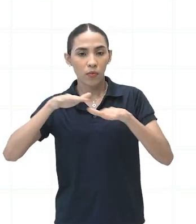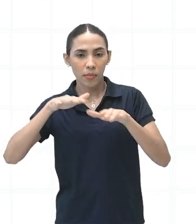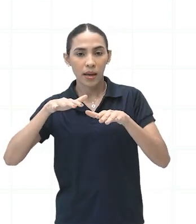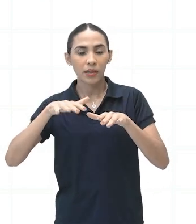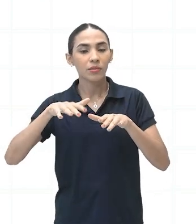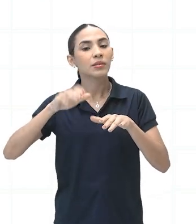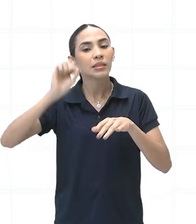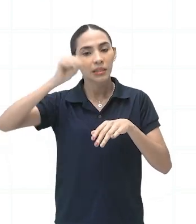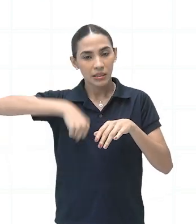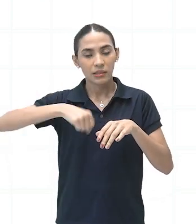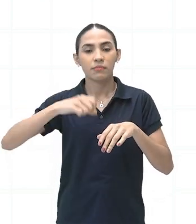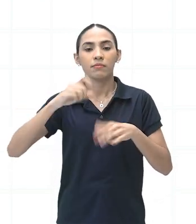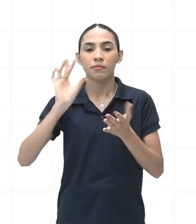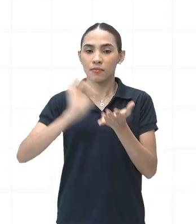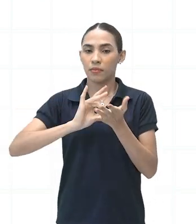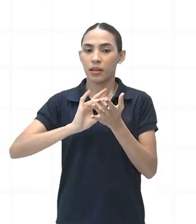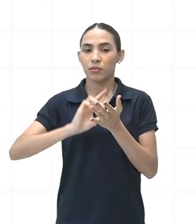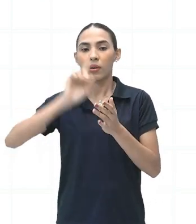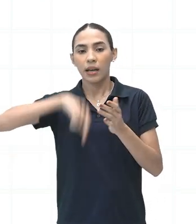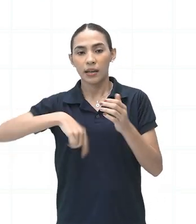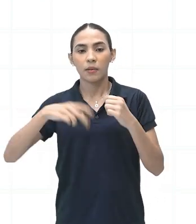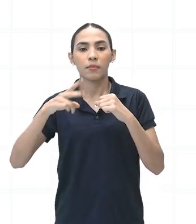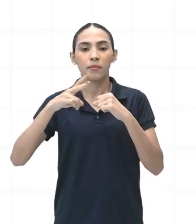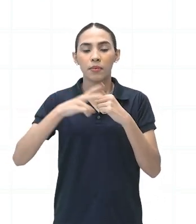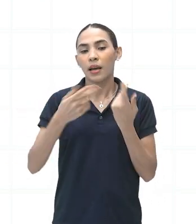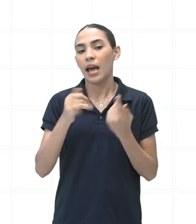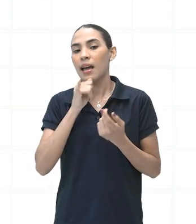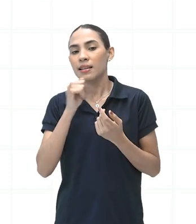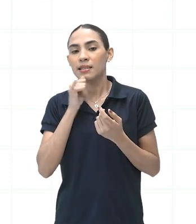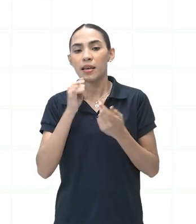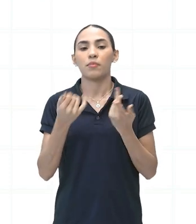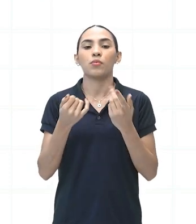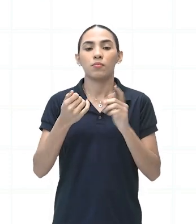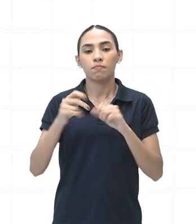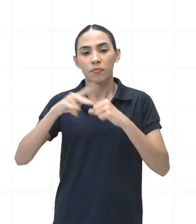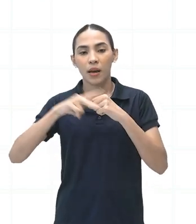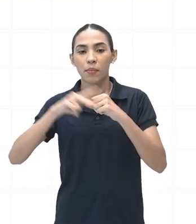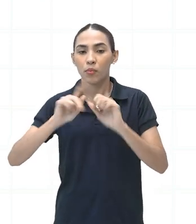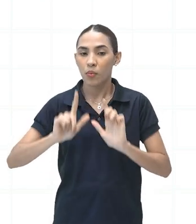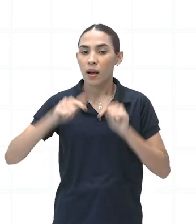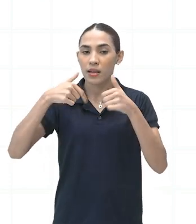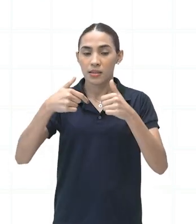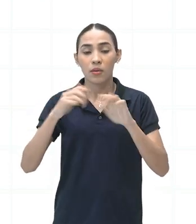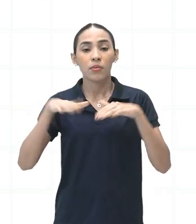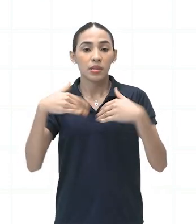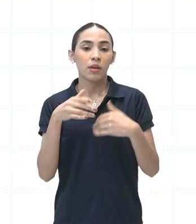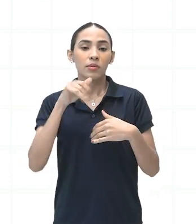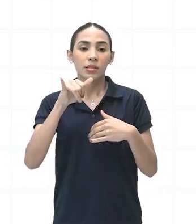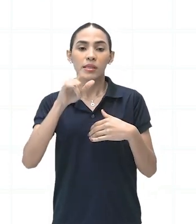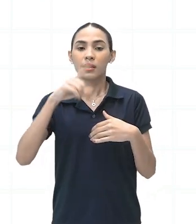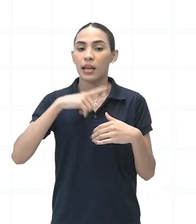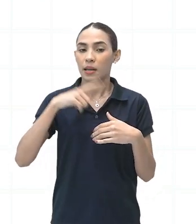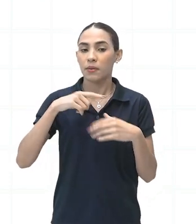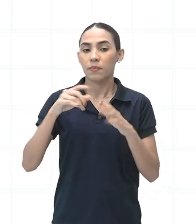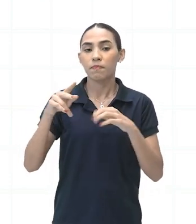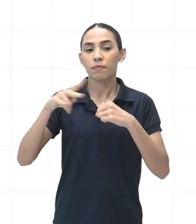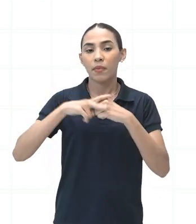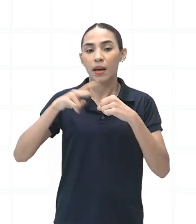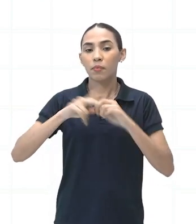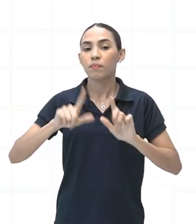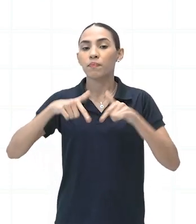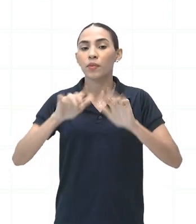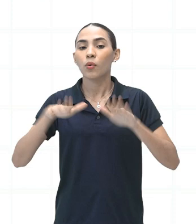Sim, é então o que a gente chama de verbo significativo. Então, se o verbo é significativo, de que tipo é